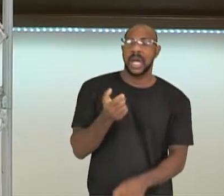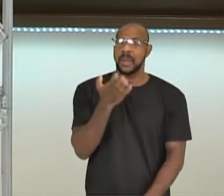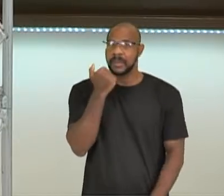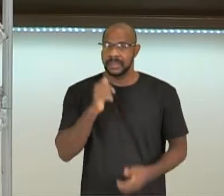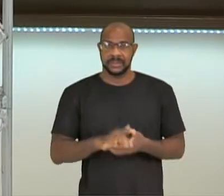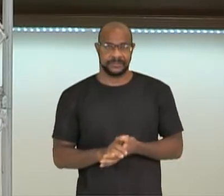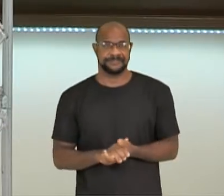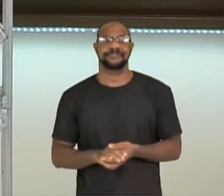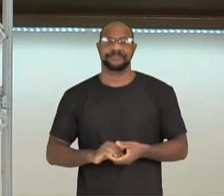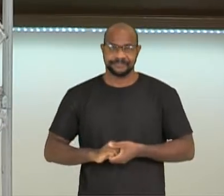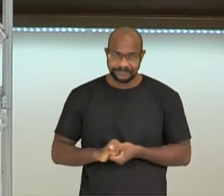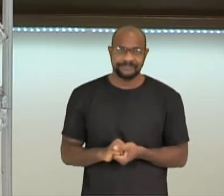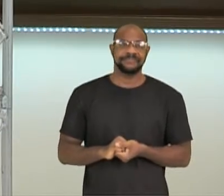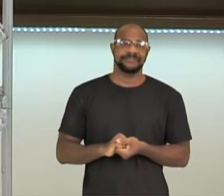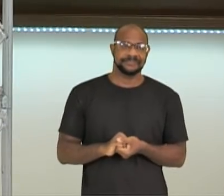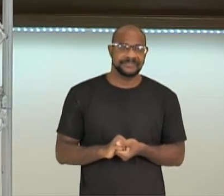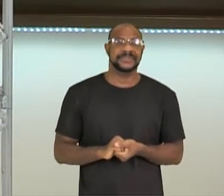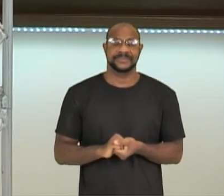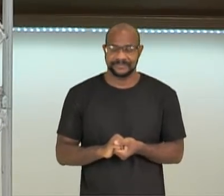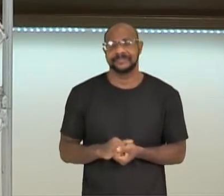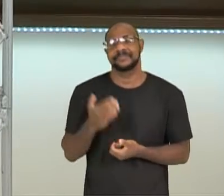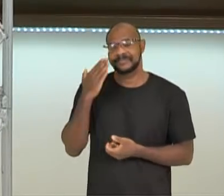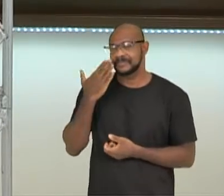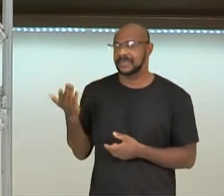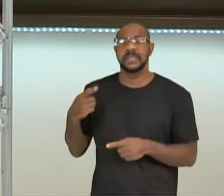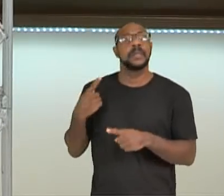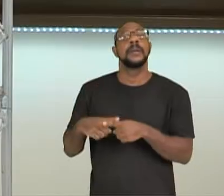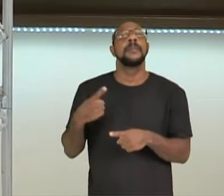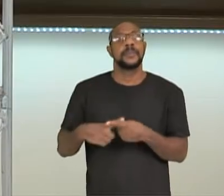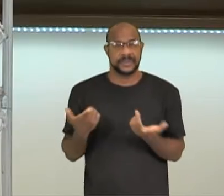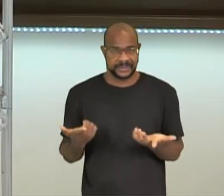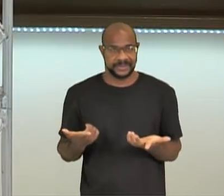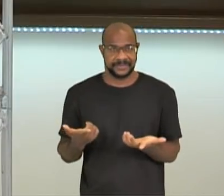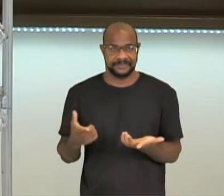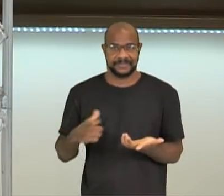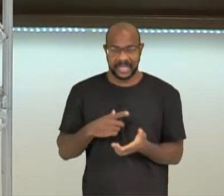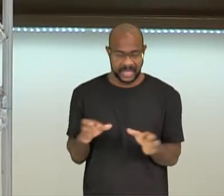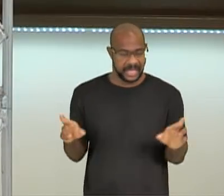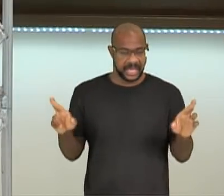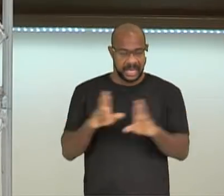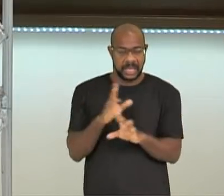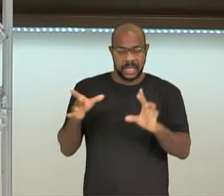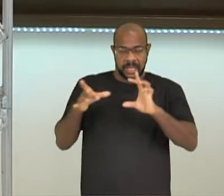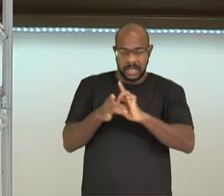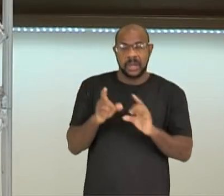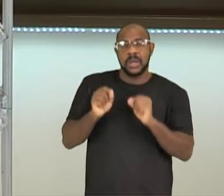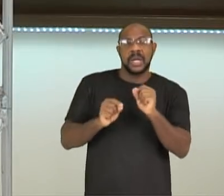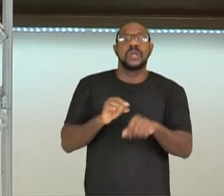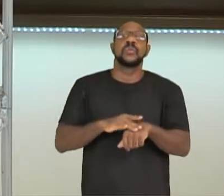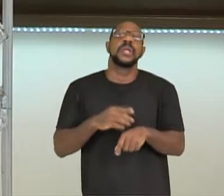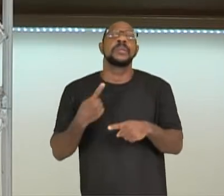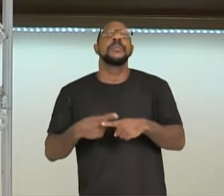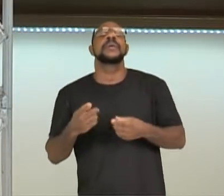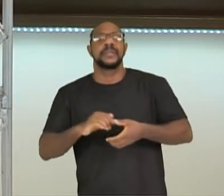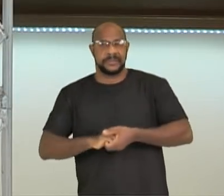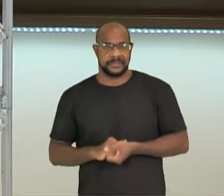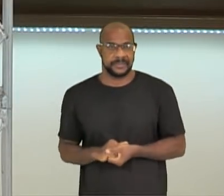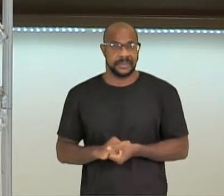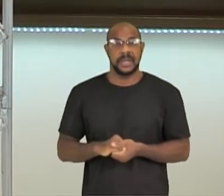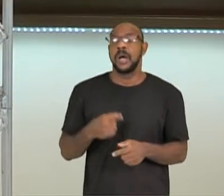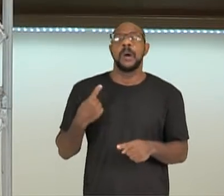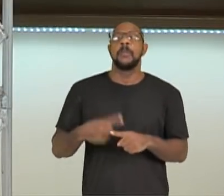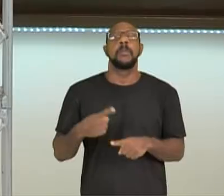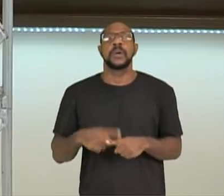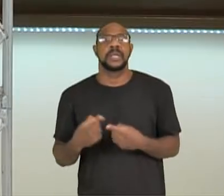tão impactante assim com essa doença? Você já pensou sobre isso? Por que